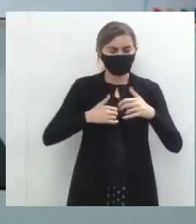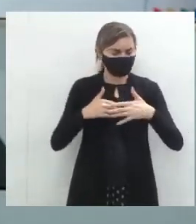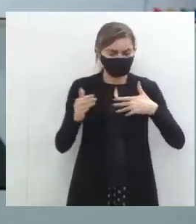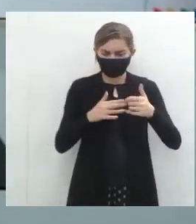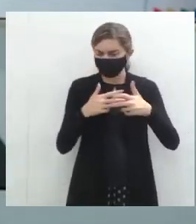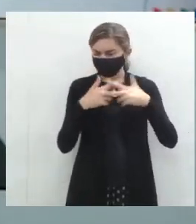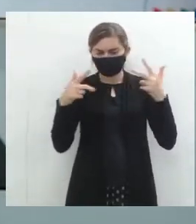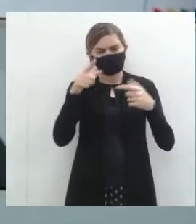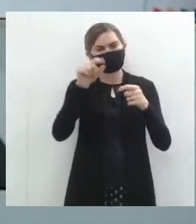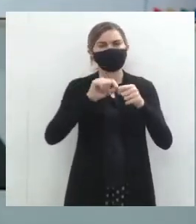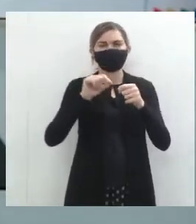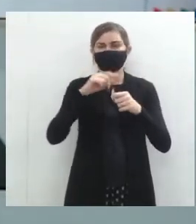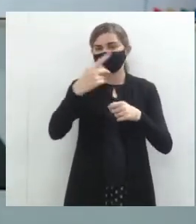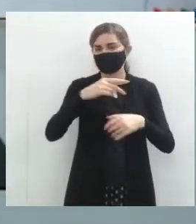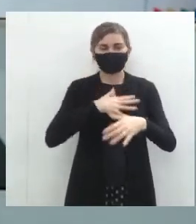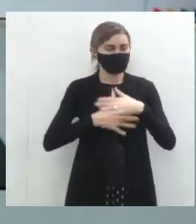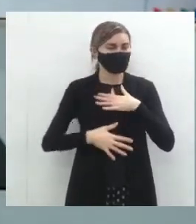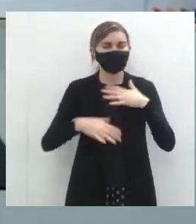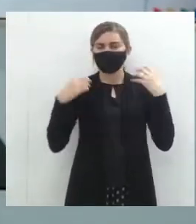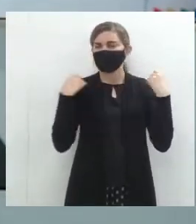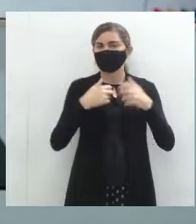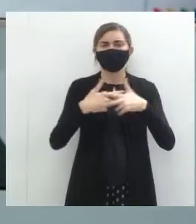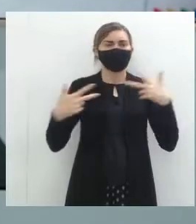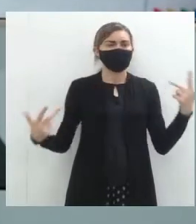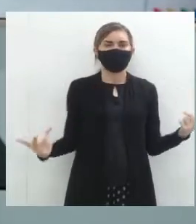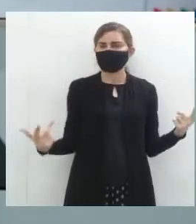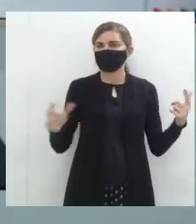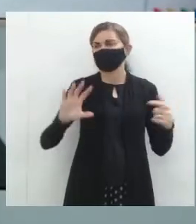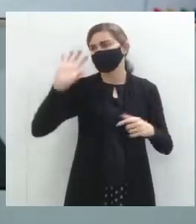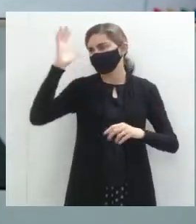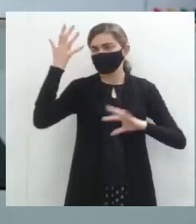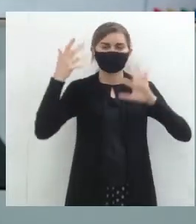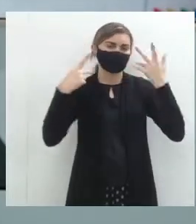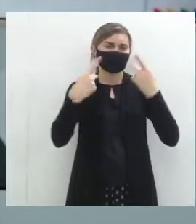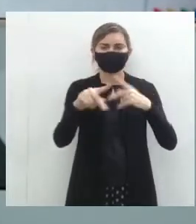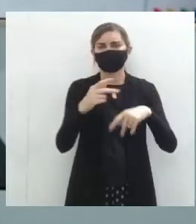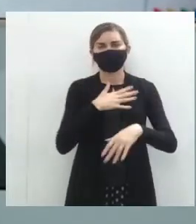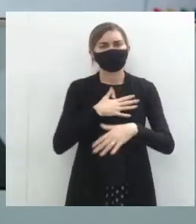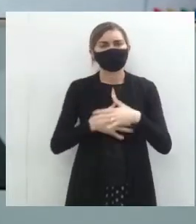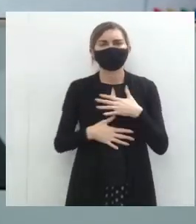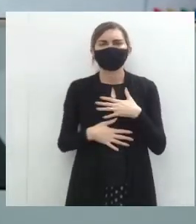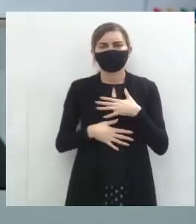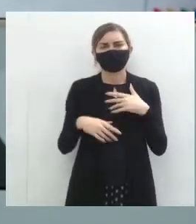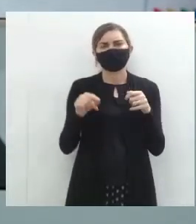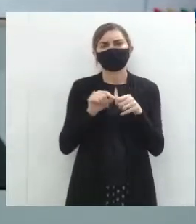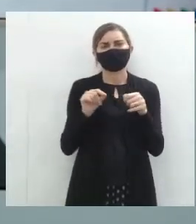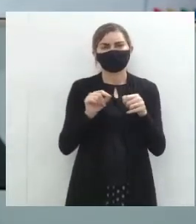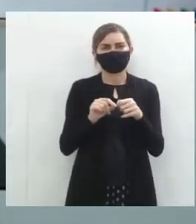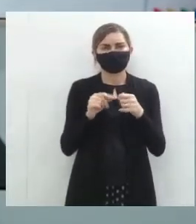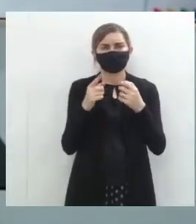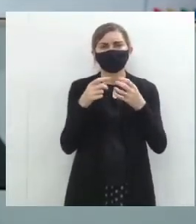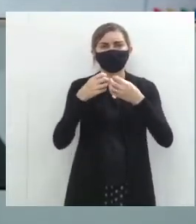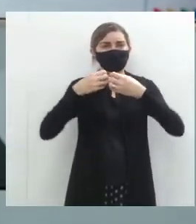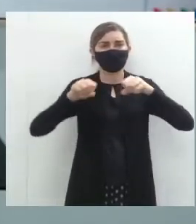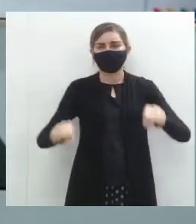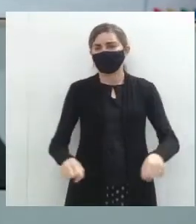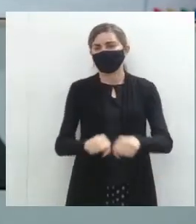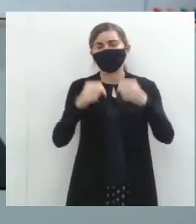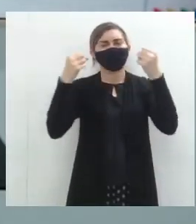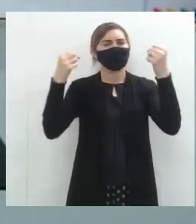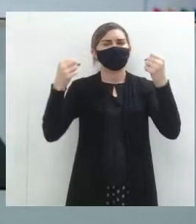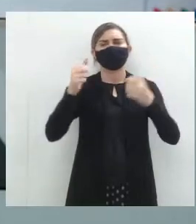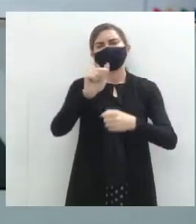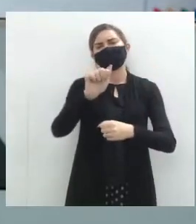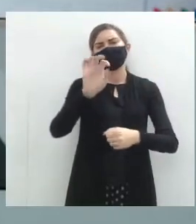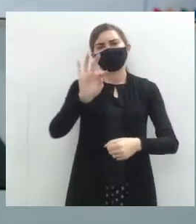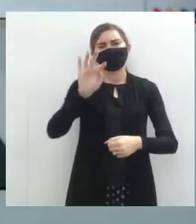coisa que você faz no teu corpo, qualquer coisa que acontece no teu corpo, ó, você quebra ATP. Aí